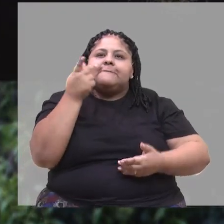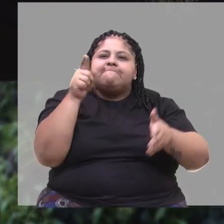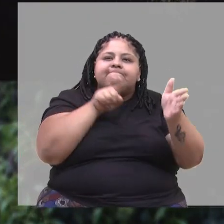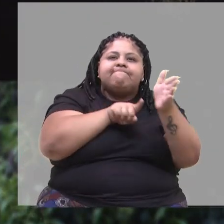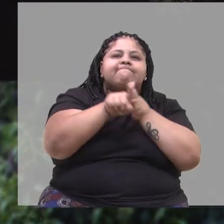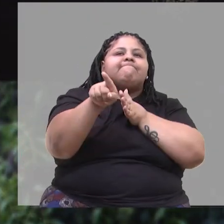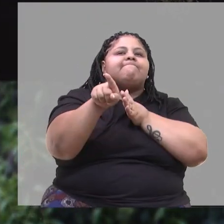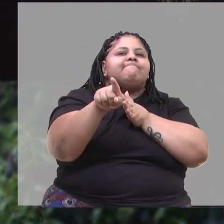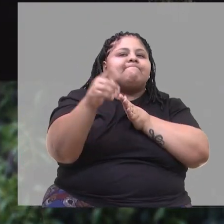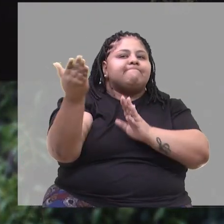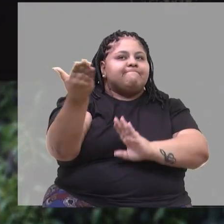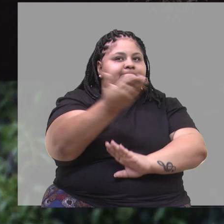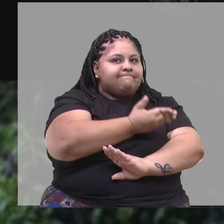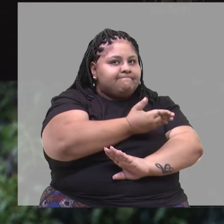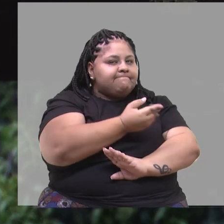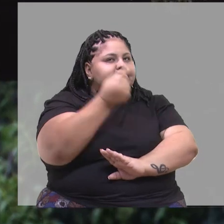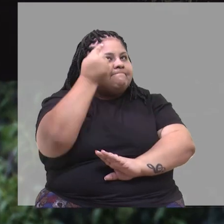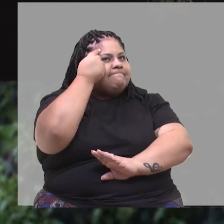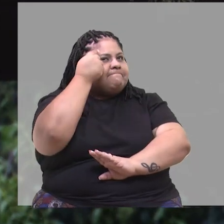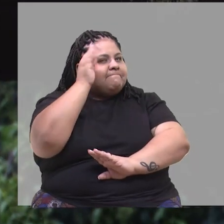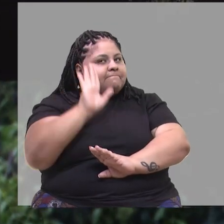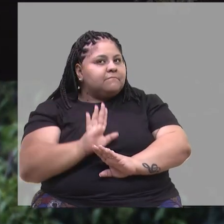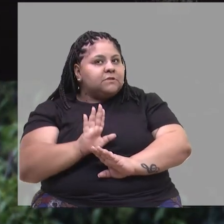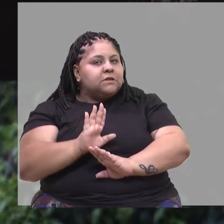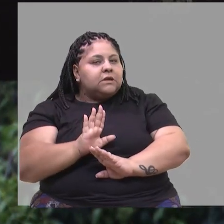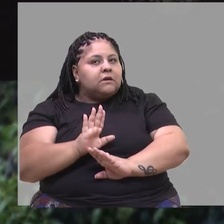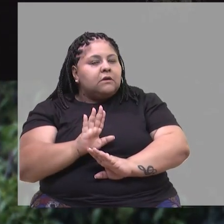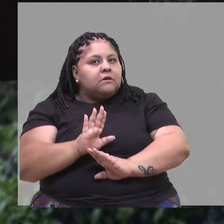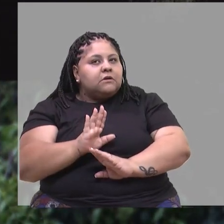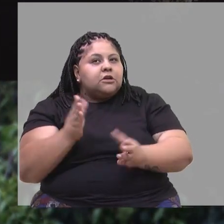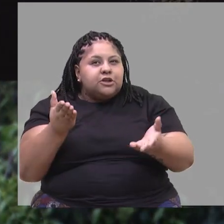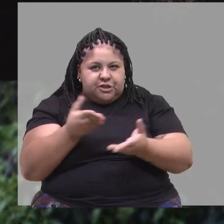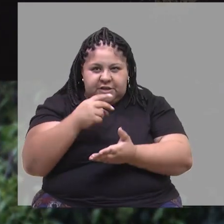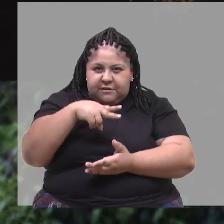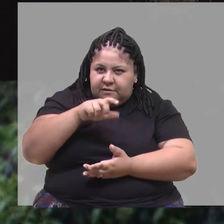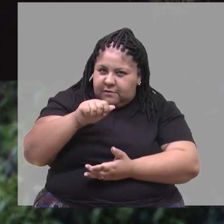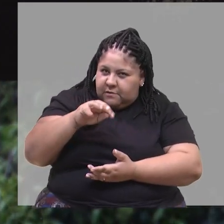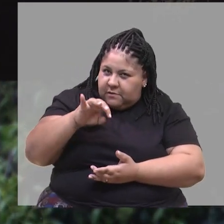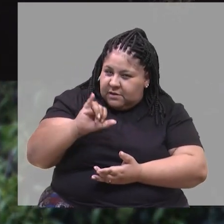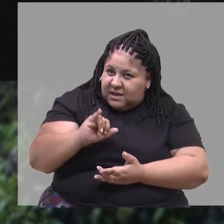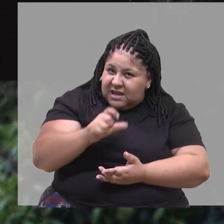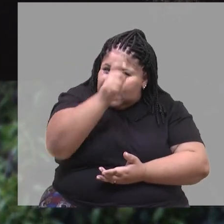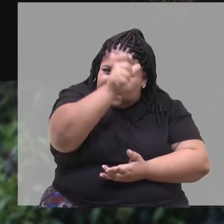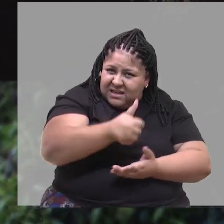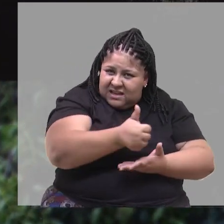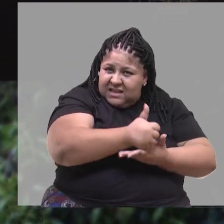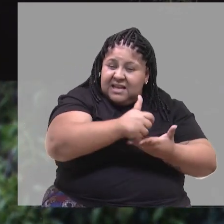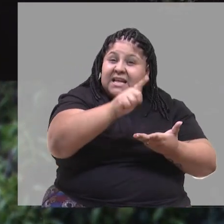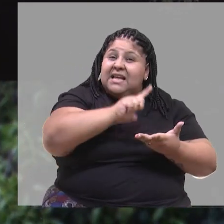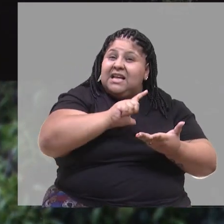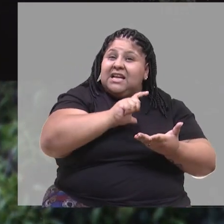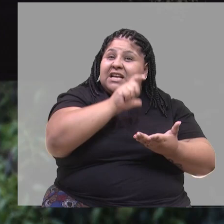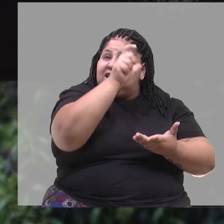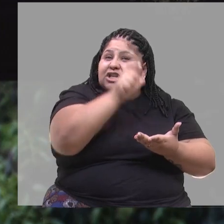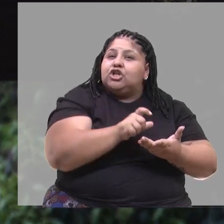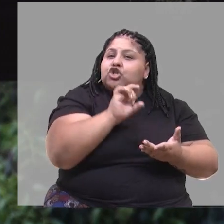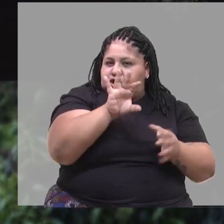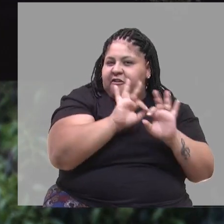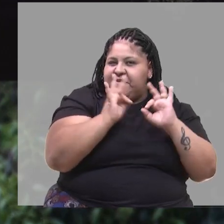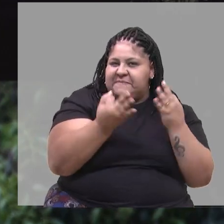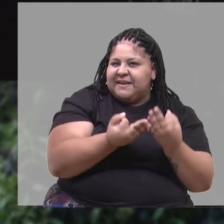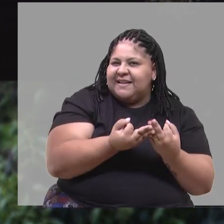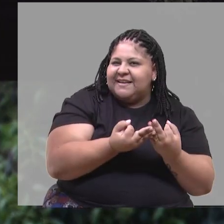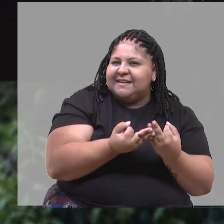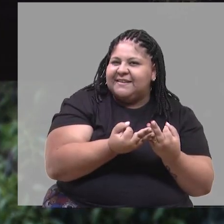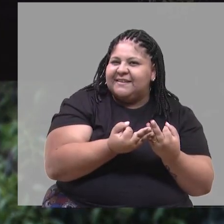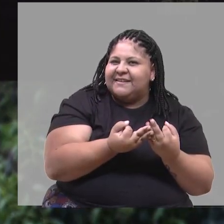deixar uma pergunta no ar para os nossos convidados refletirem a respeito, já que a Nath falou, essa rede, ela é composta por quem? É só